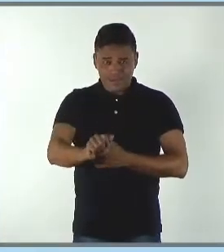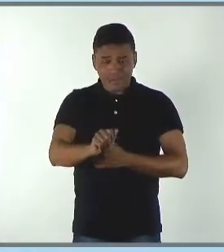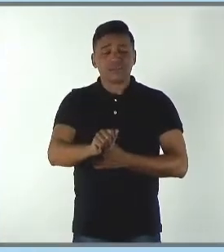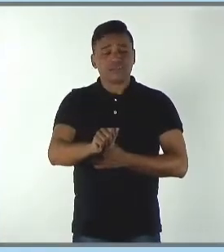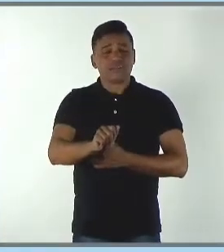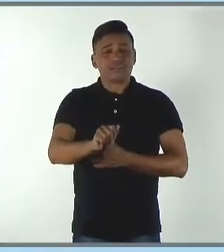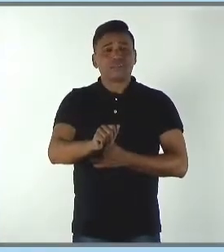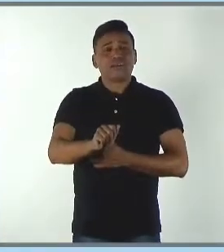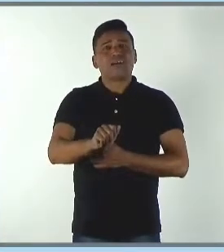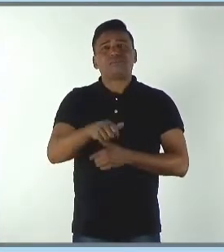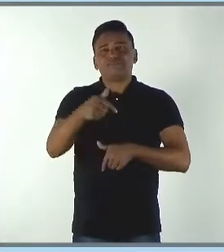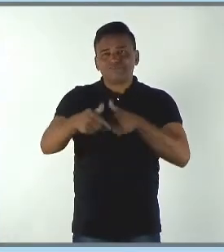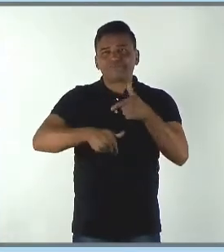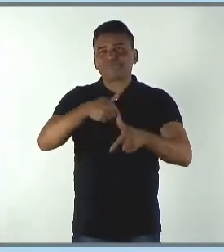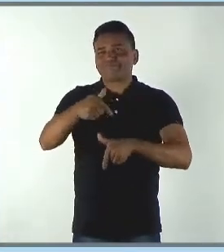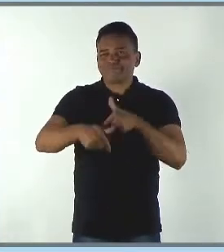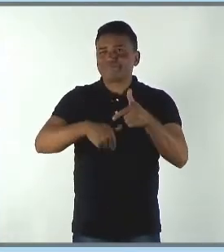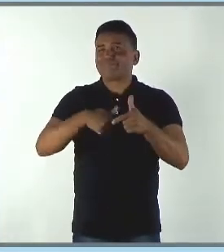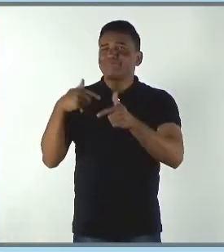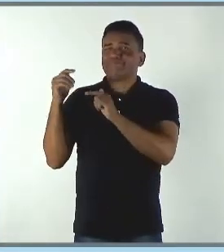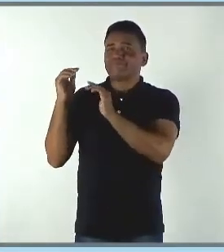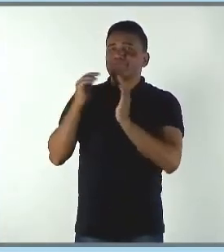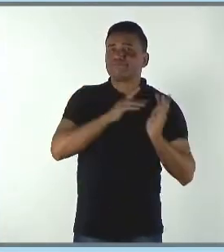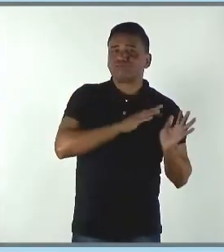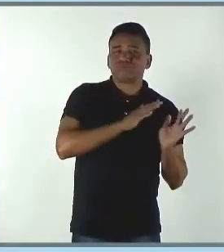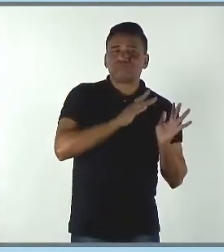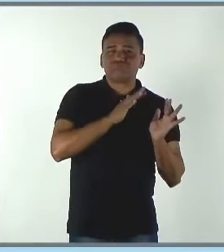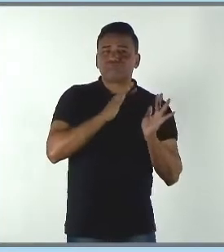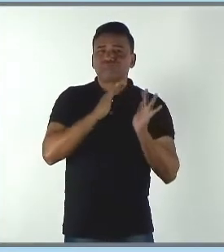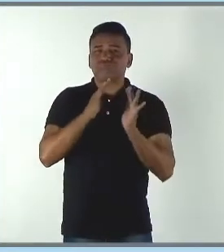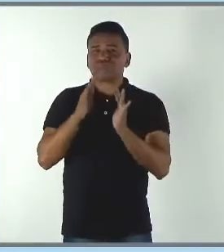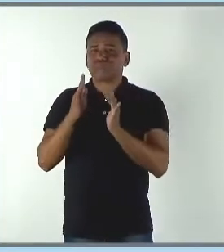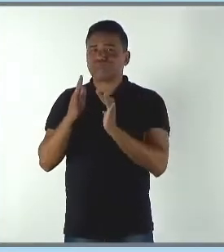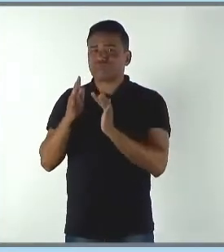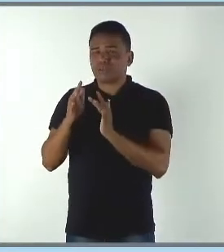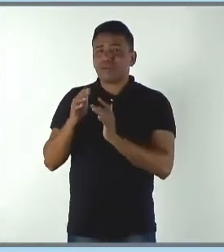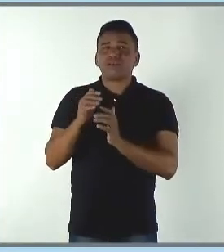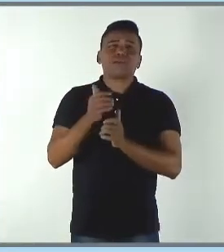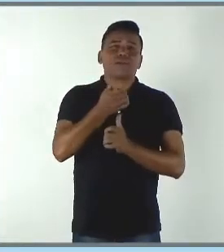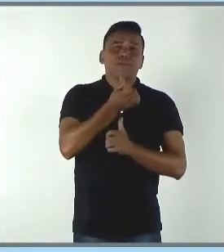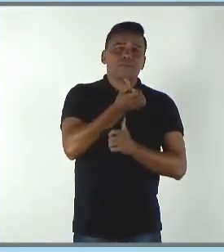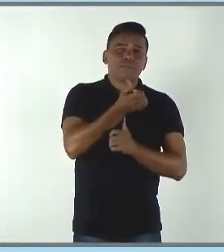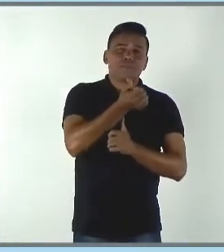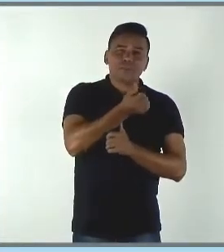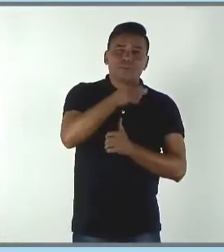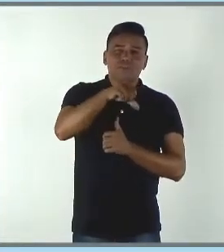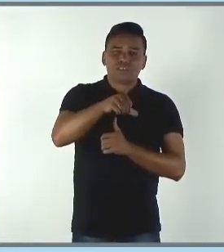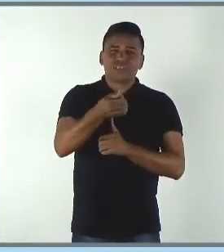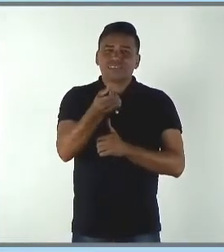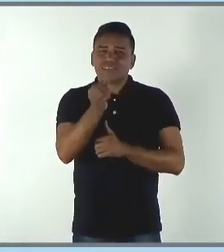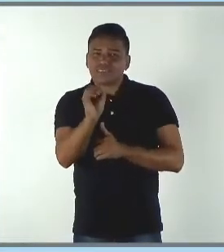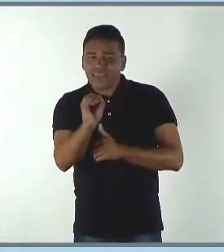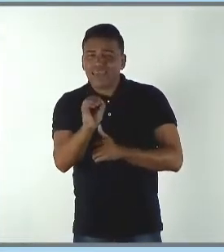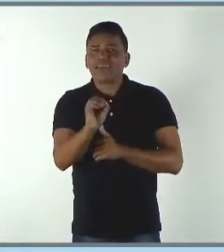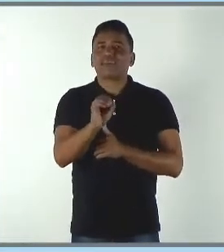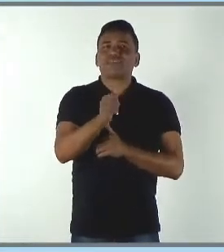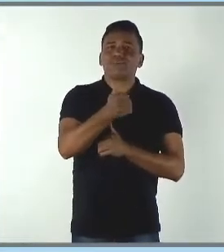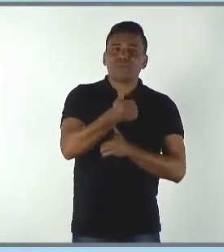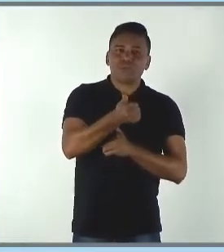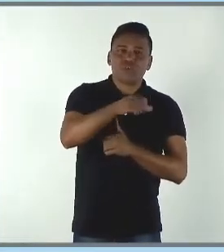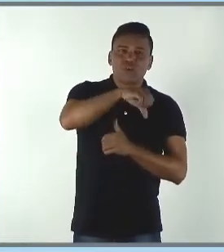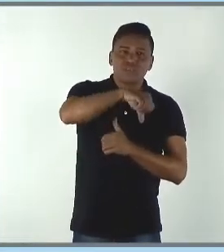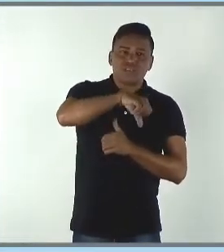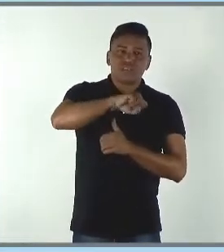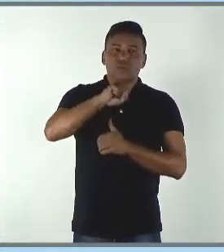final dos anos 60, no decorrer dos anos 70, tá? Boa parte dos anos 80, e nesse momento nós não temos notícia de outra